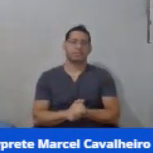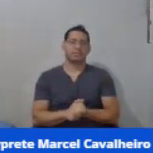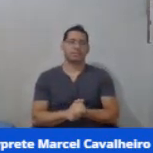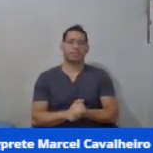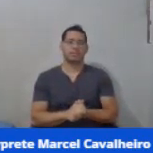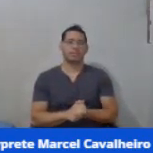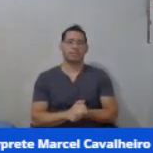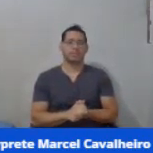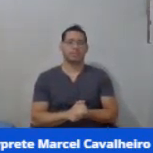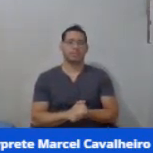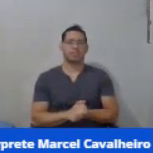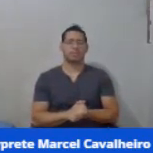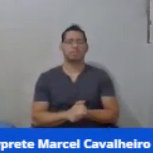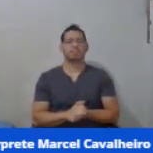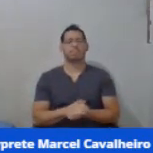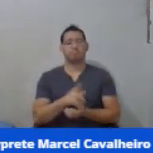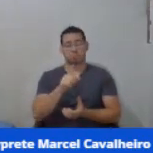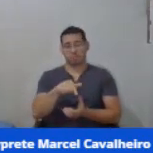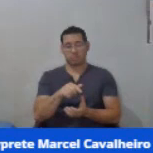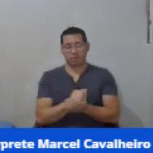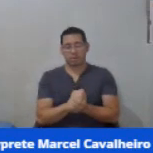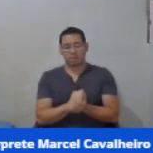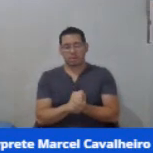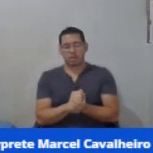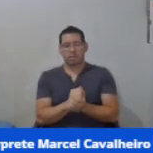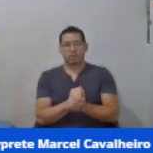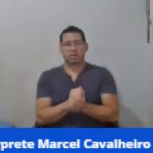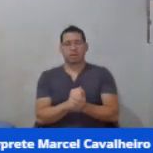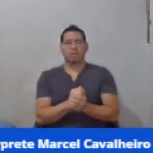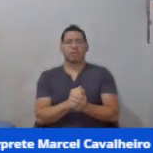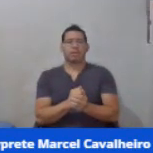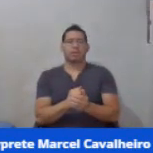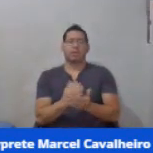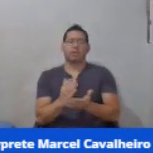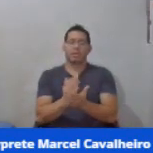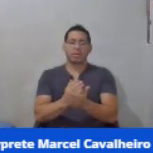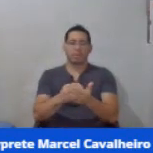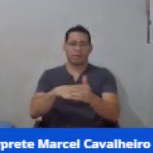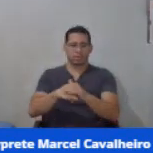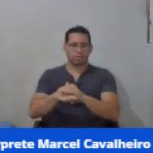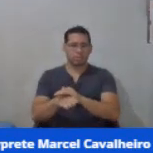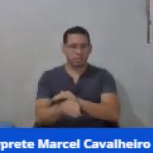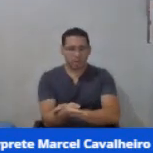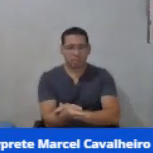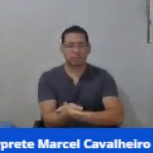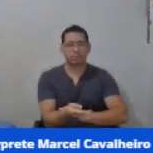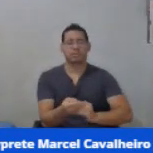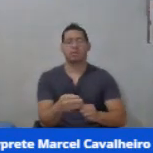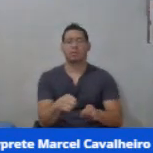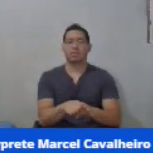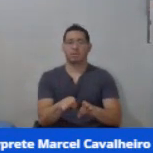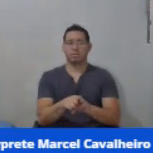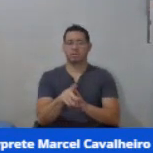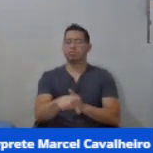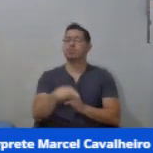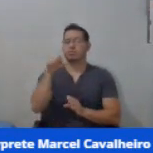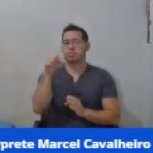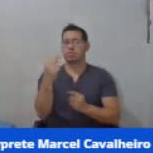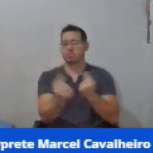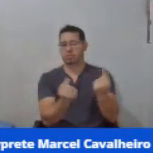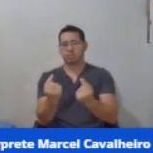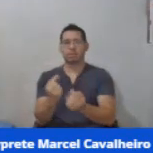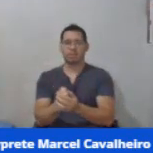Assim, a se chegar às adoções de hábitos, comportamentos e posicionamentos, a fim de que